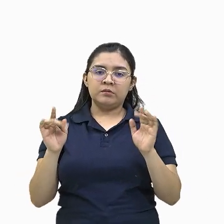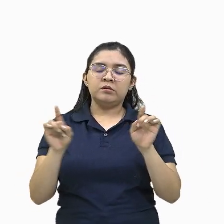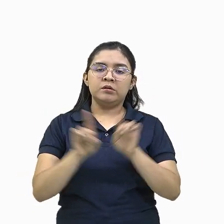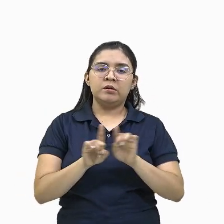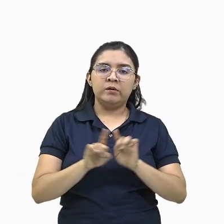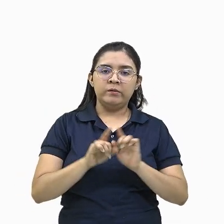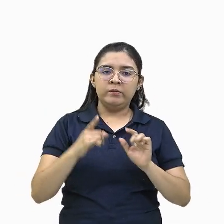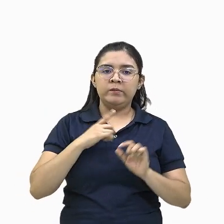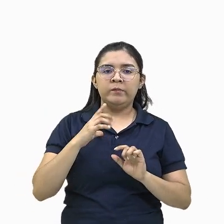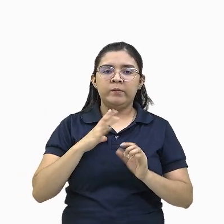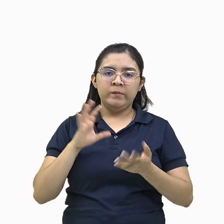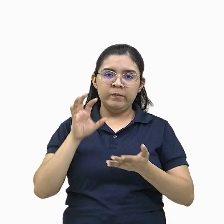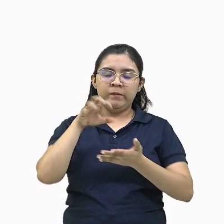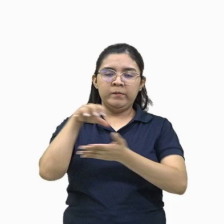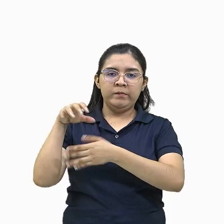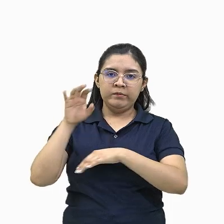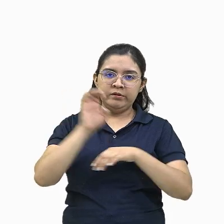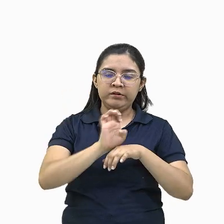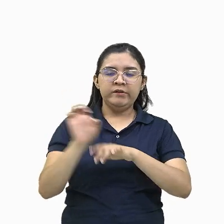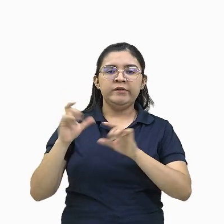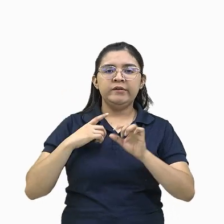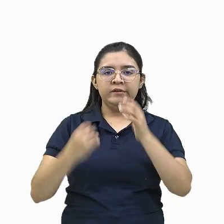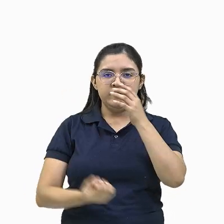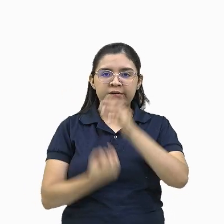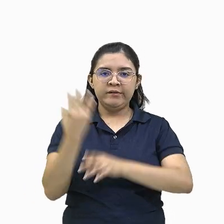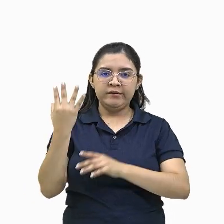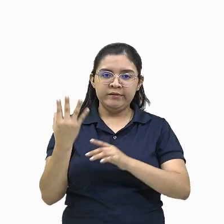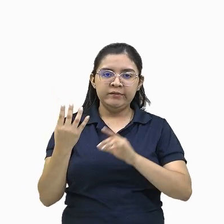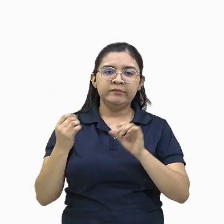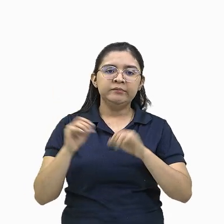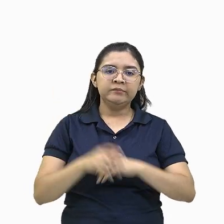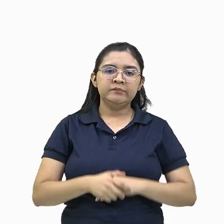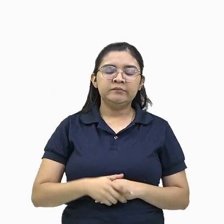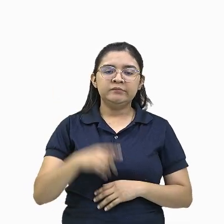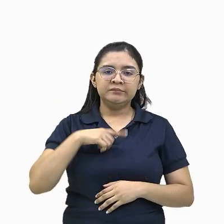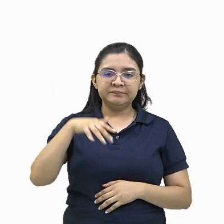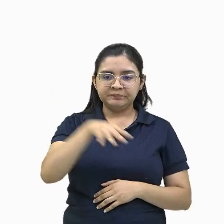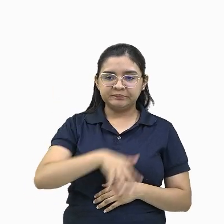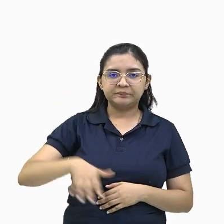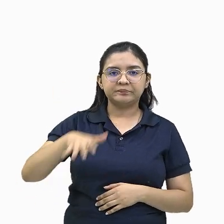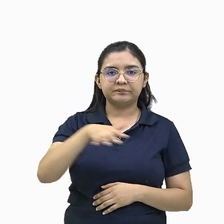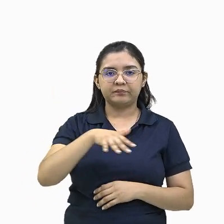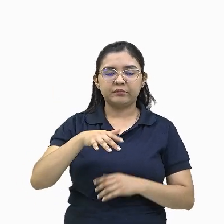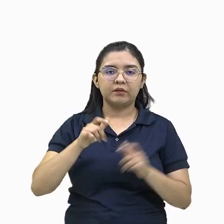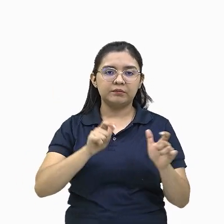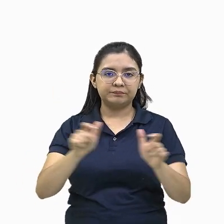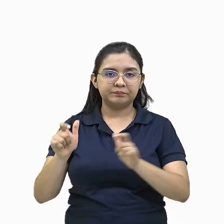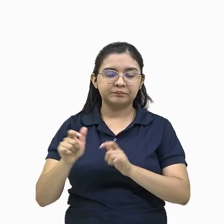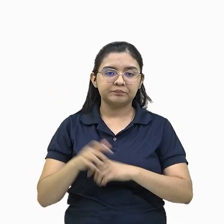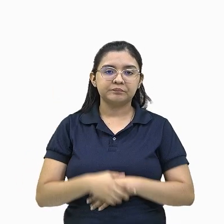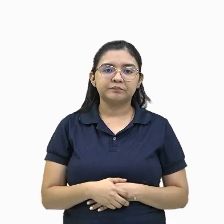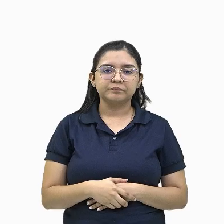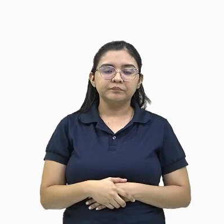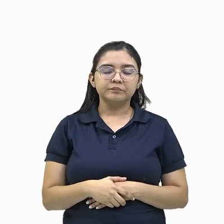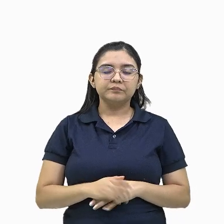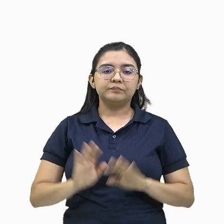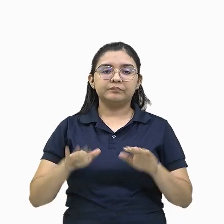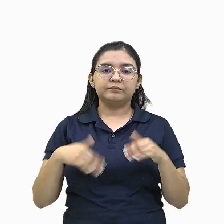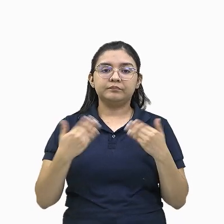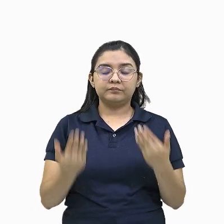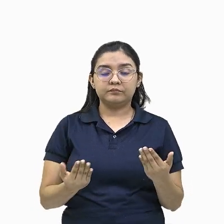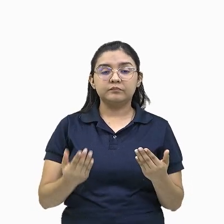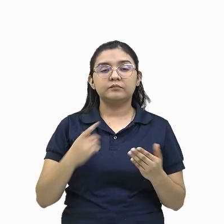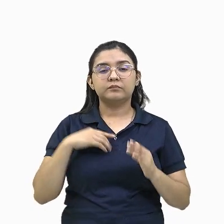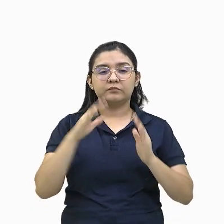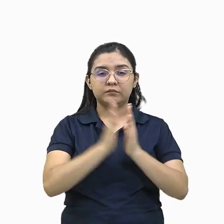As províncias estavam sendo criadas, ganhando contornos geográficos, não é isso, professora? Exatamente, professor. E quando a gente fala sobre